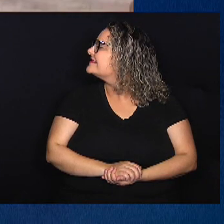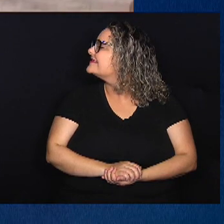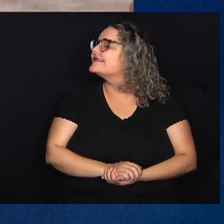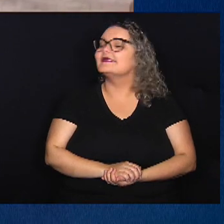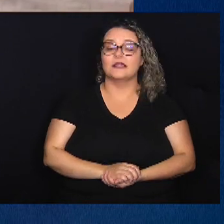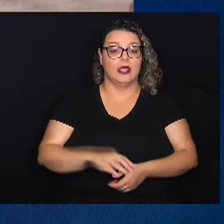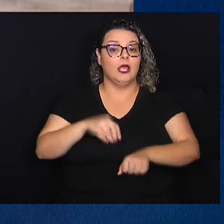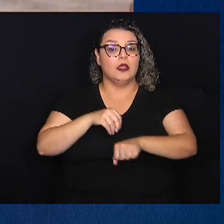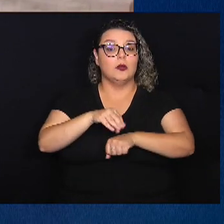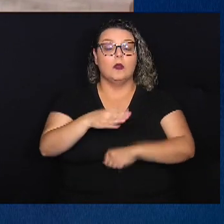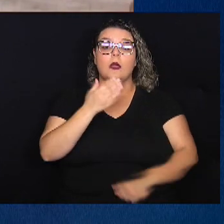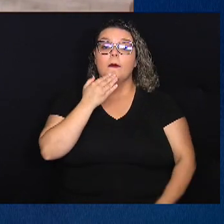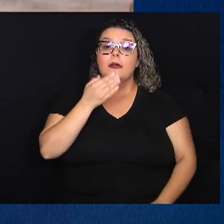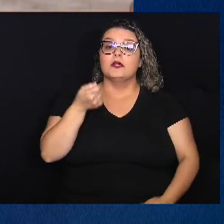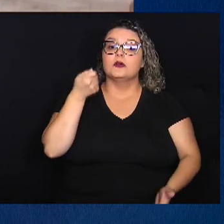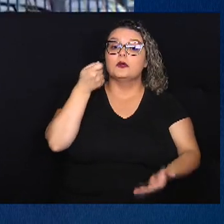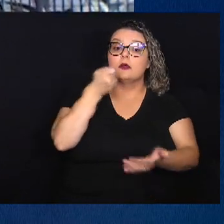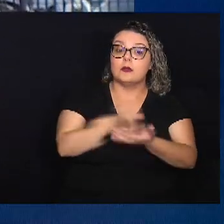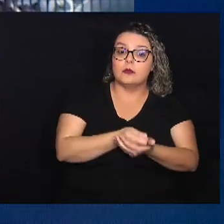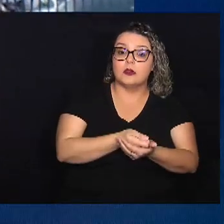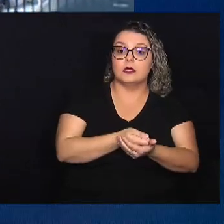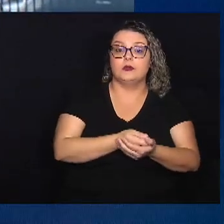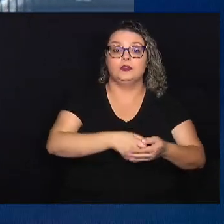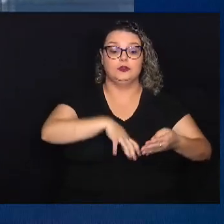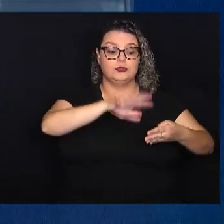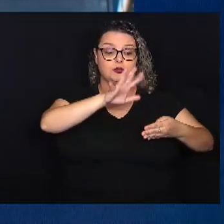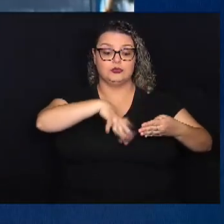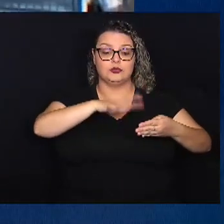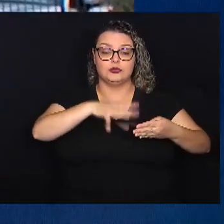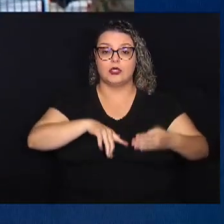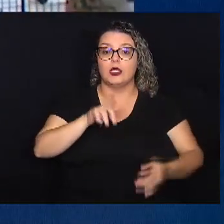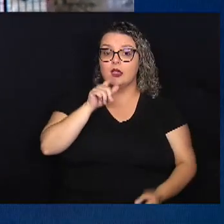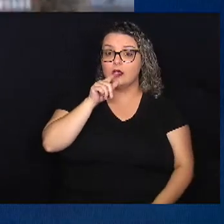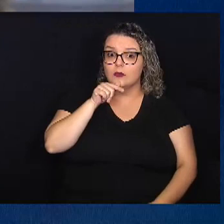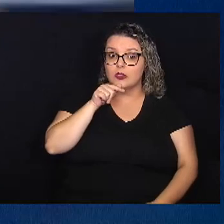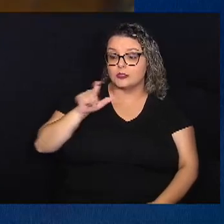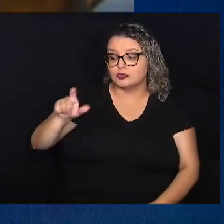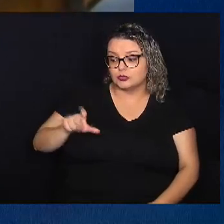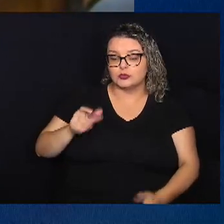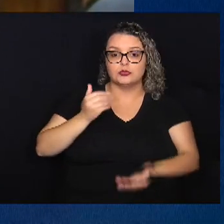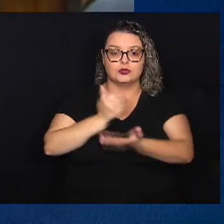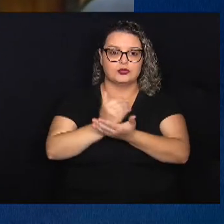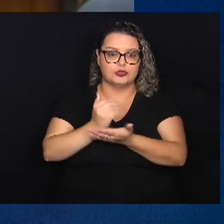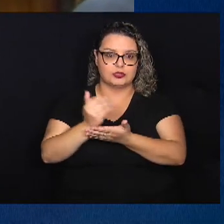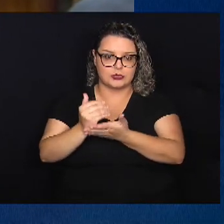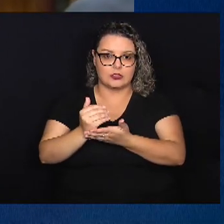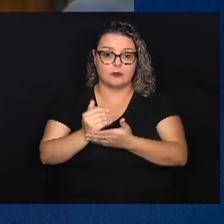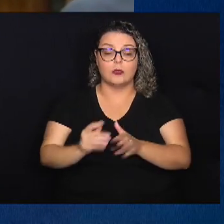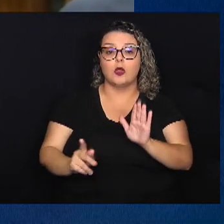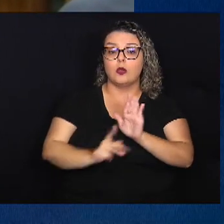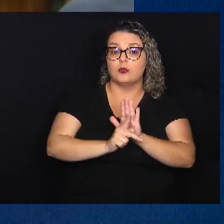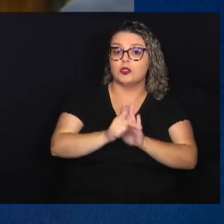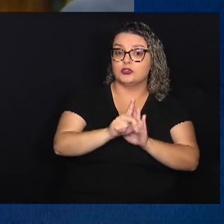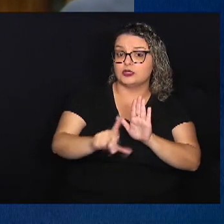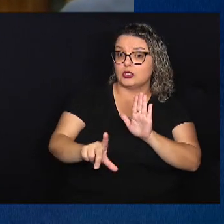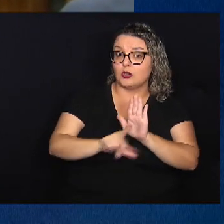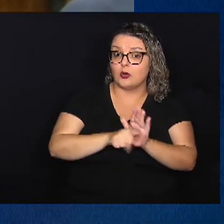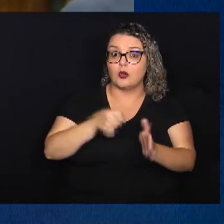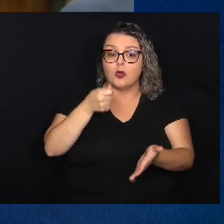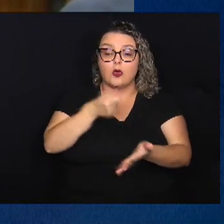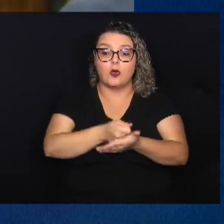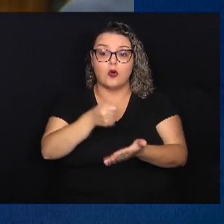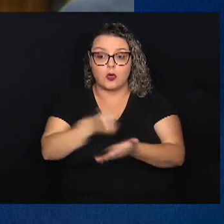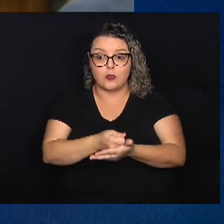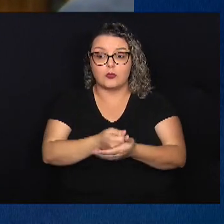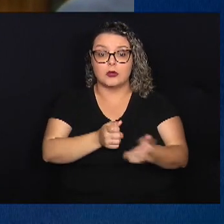Indicação pede que pagamento das contas de água possam ser no cartão de crédito. Projeto de lei obriga a